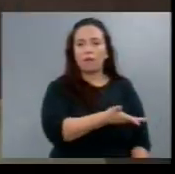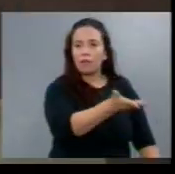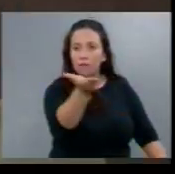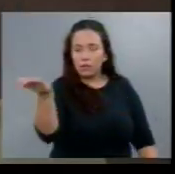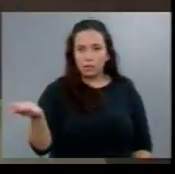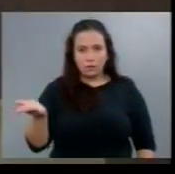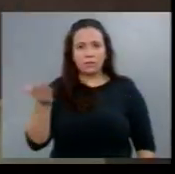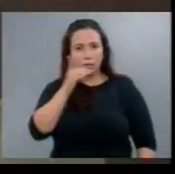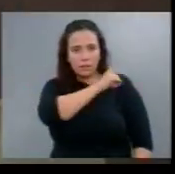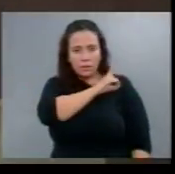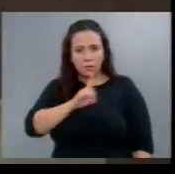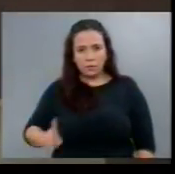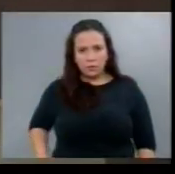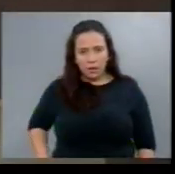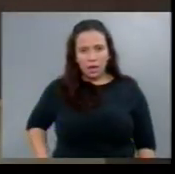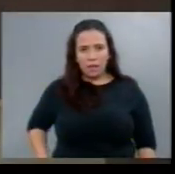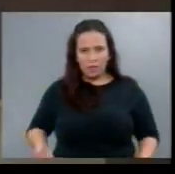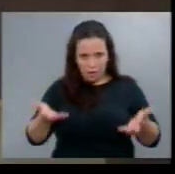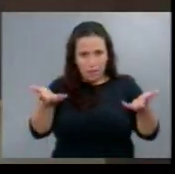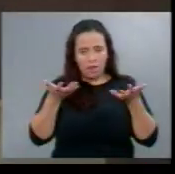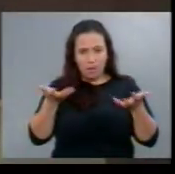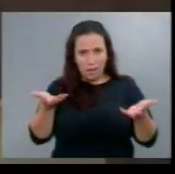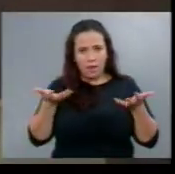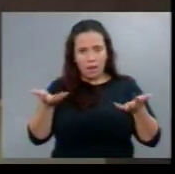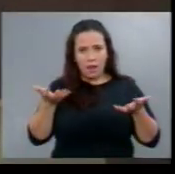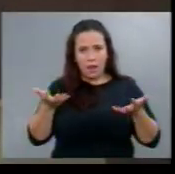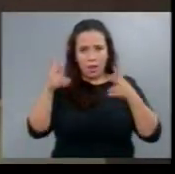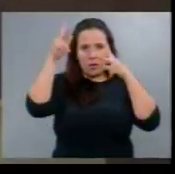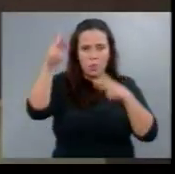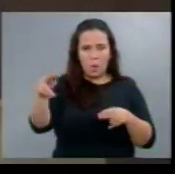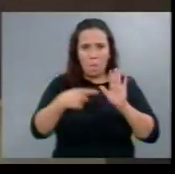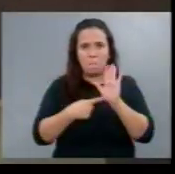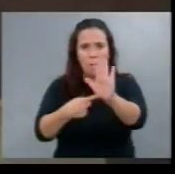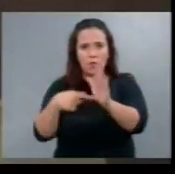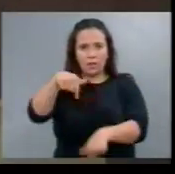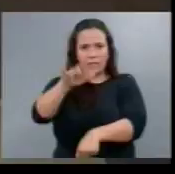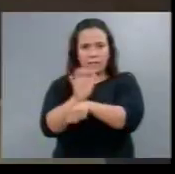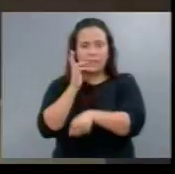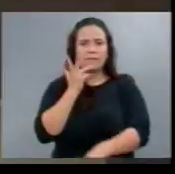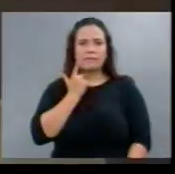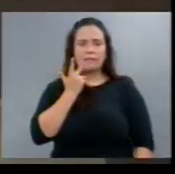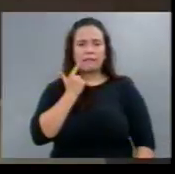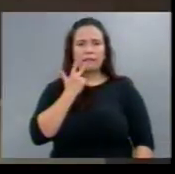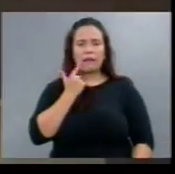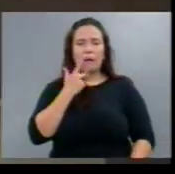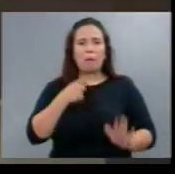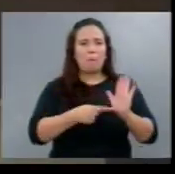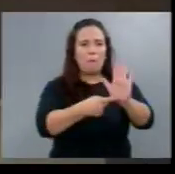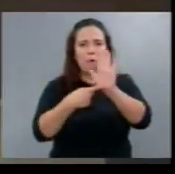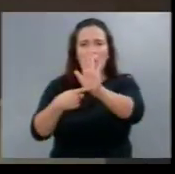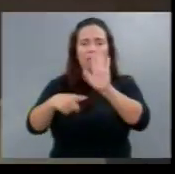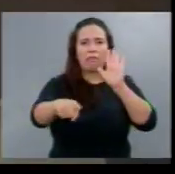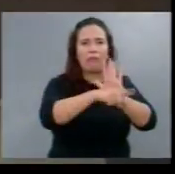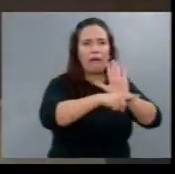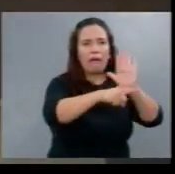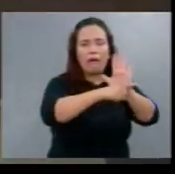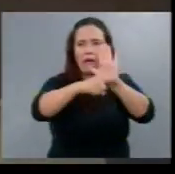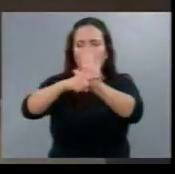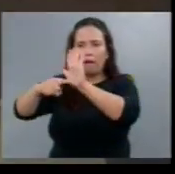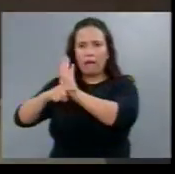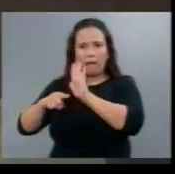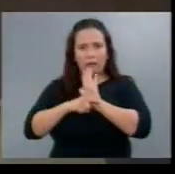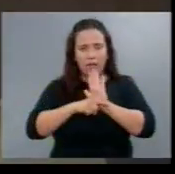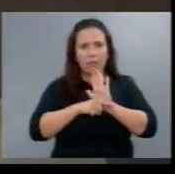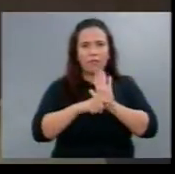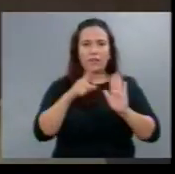senhoras também que vão desejar dar aos cearenses apenas as notícias negativas, como aquelas